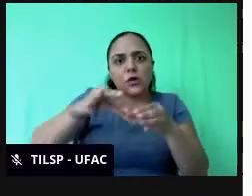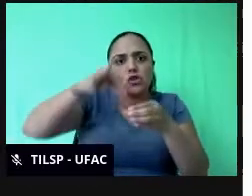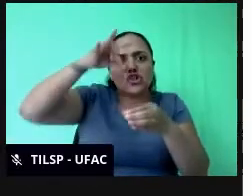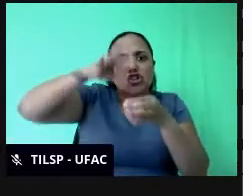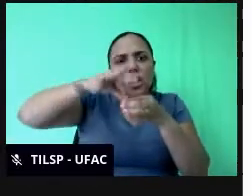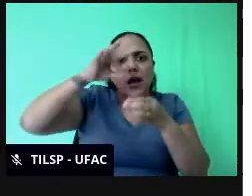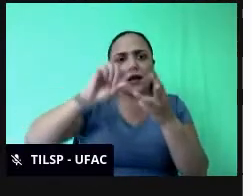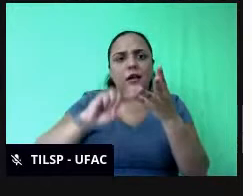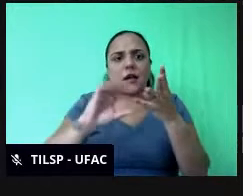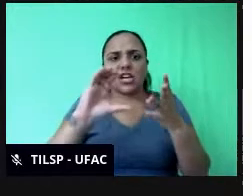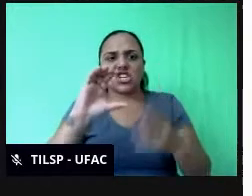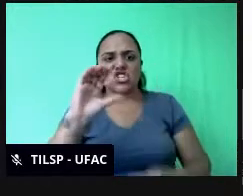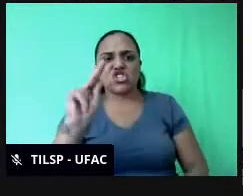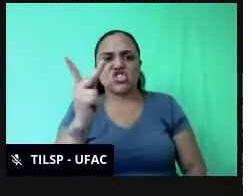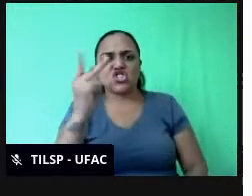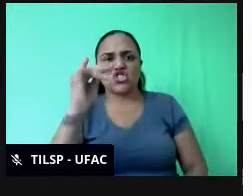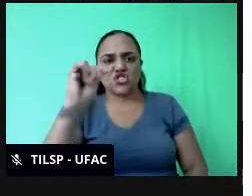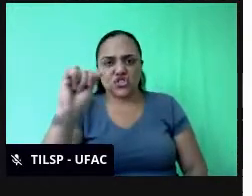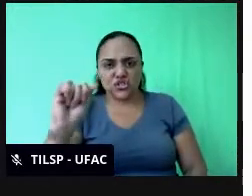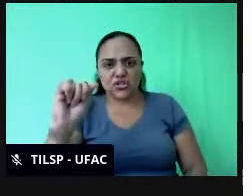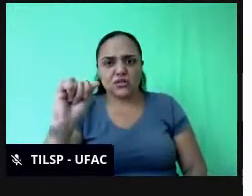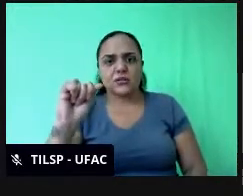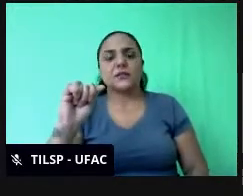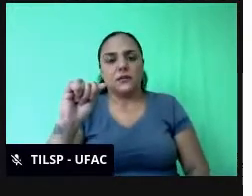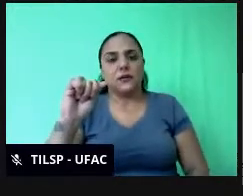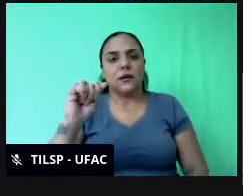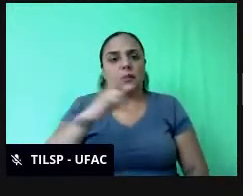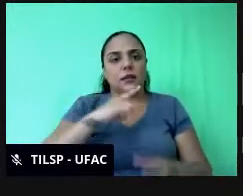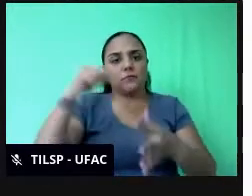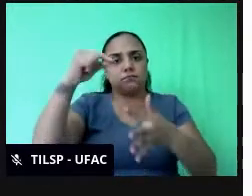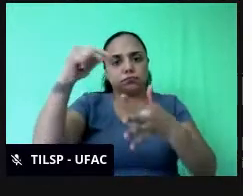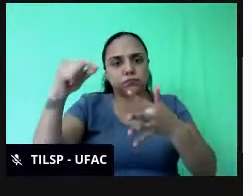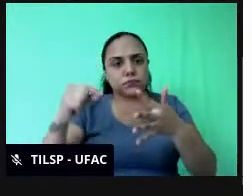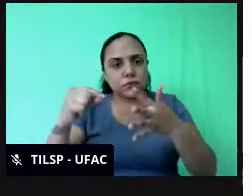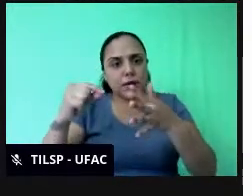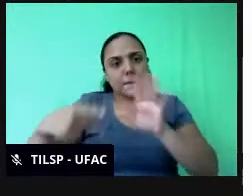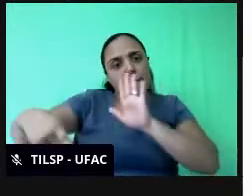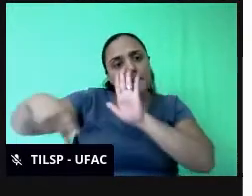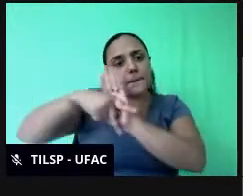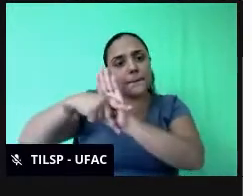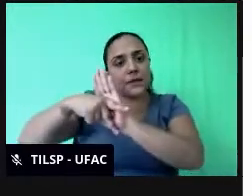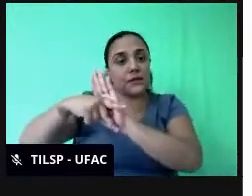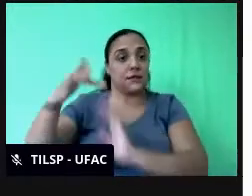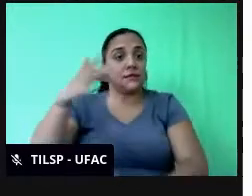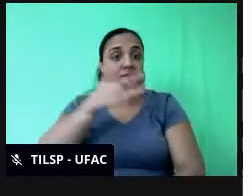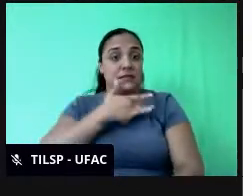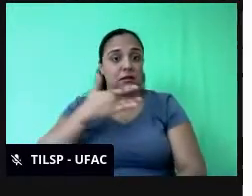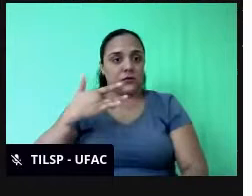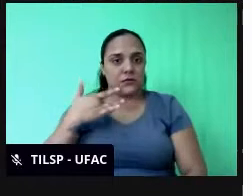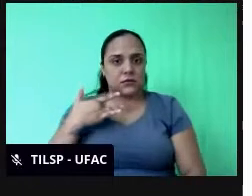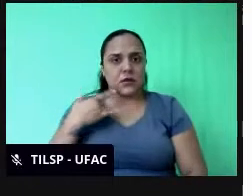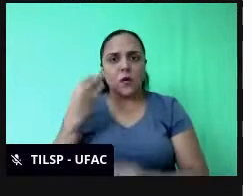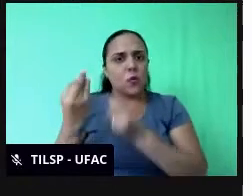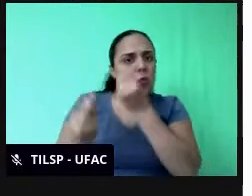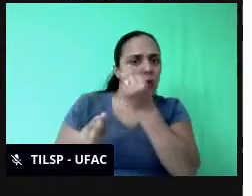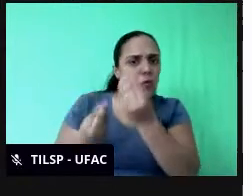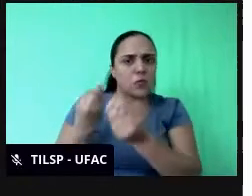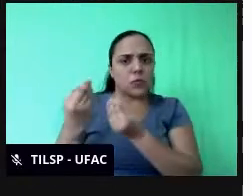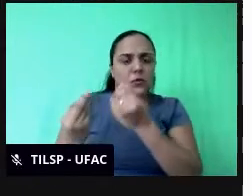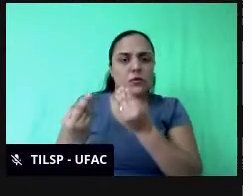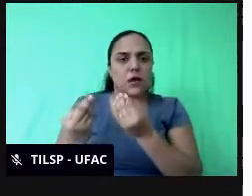nas nozes, e temos o EPA e DHA, que é a principal fonte, gente. Onde que tem EPA e DHA?